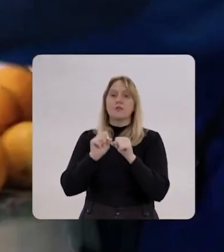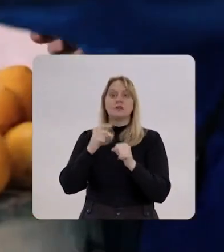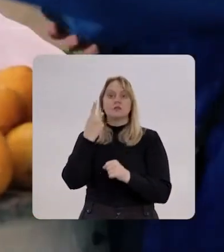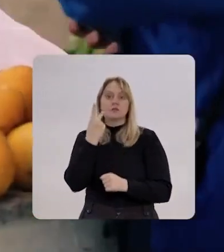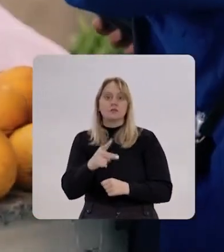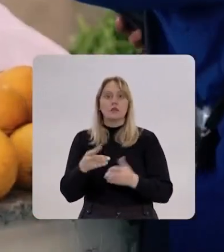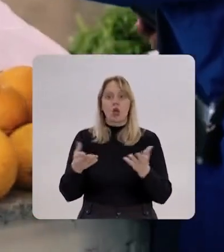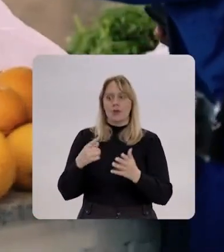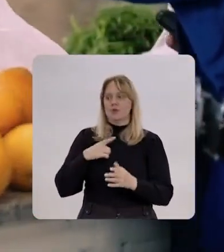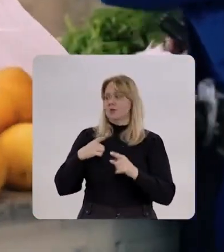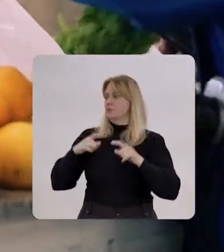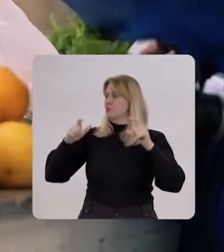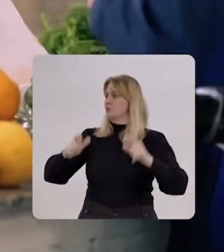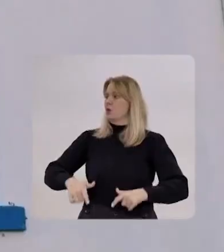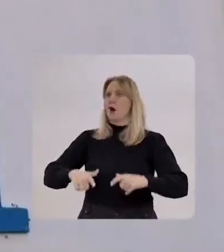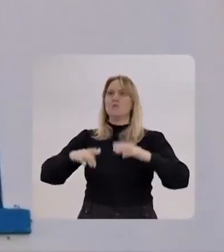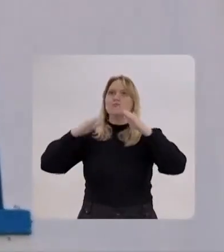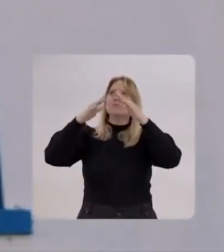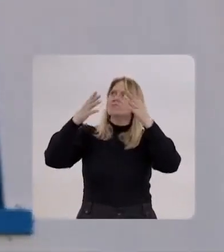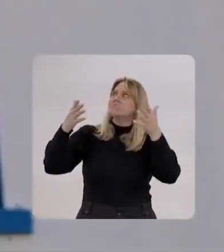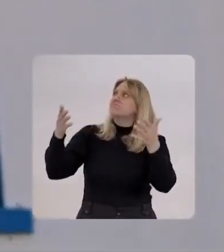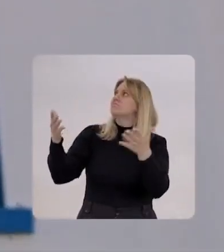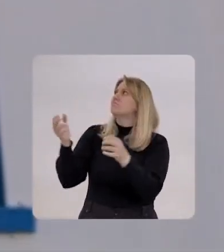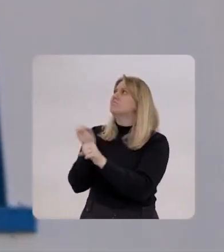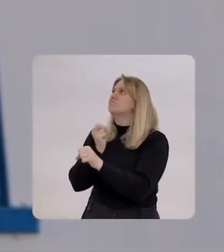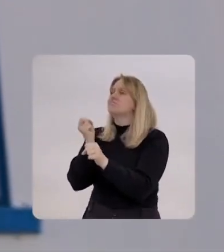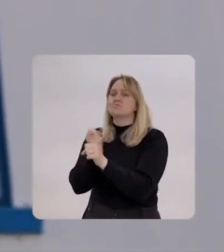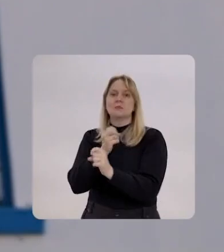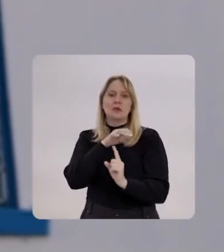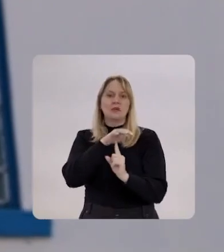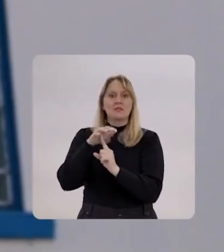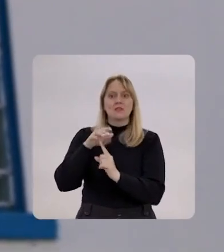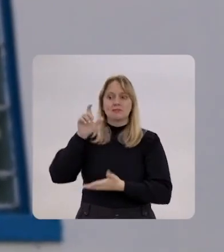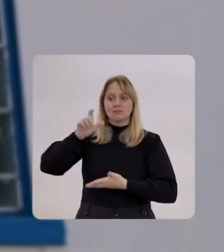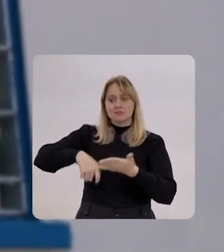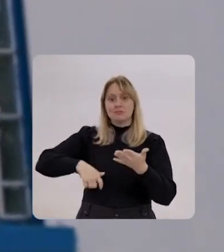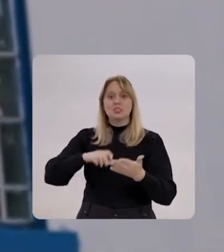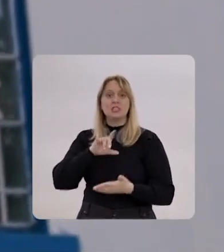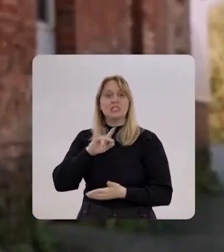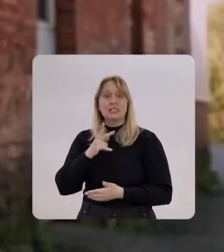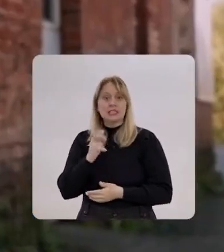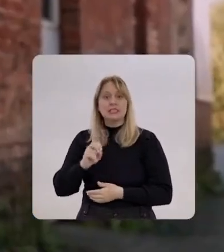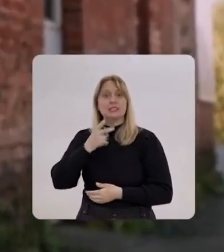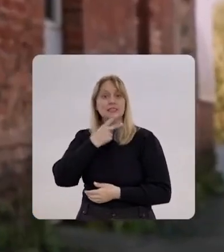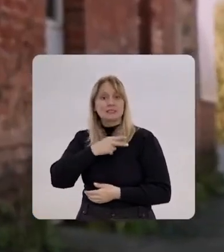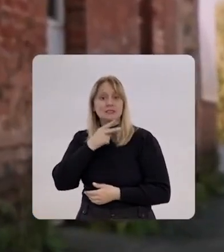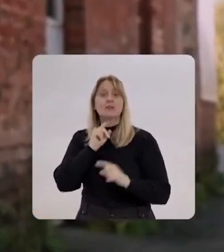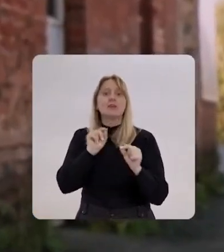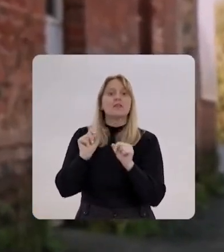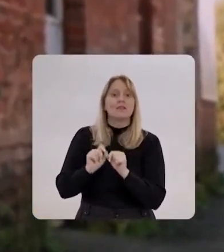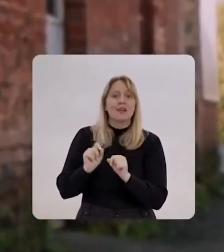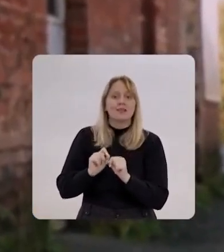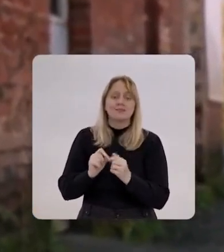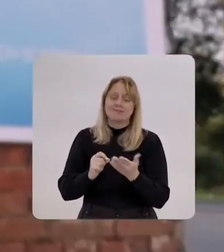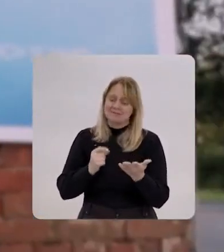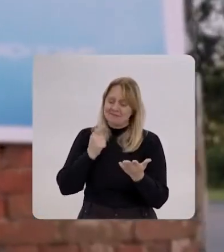tem aqui um prédio para Feira Rural de Linha Santa Cruz. E quem que fez? Aqui, ó.